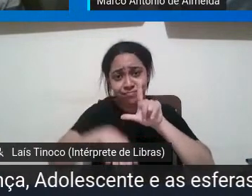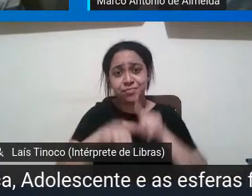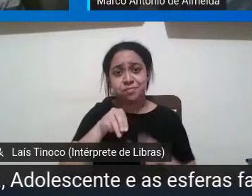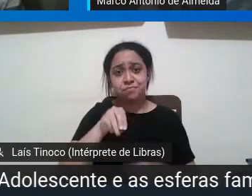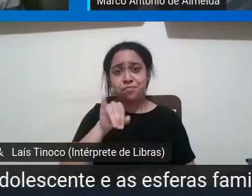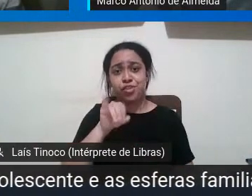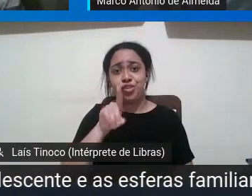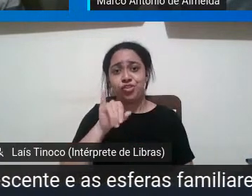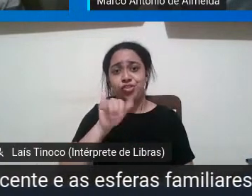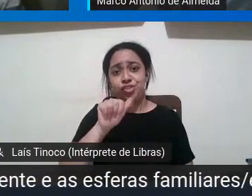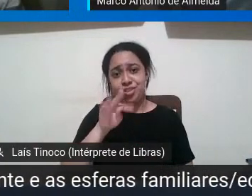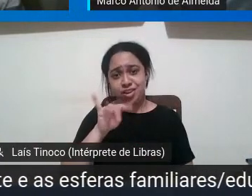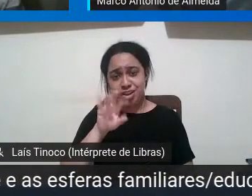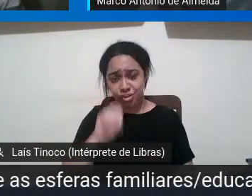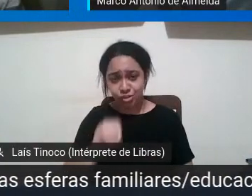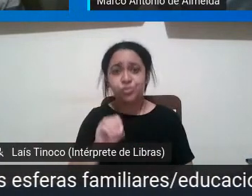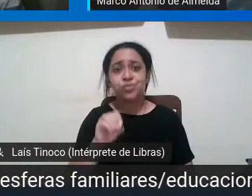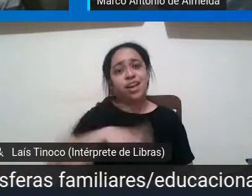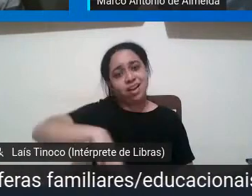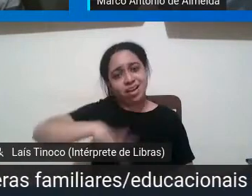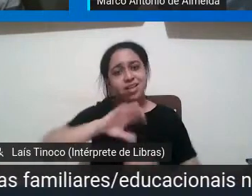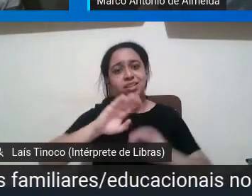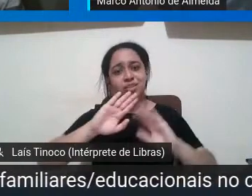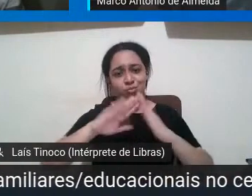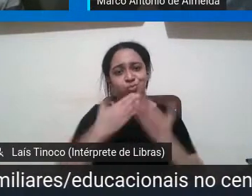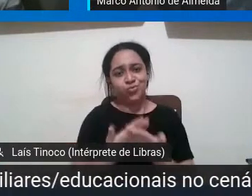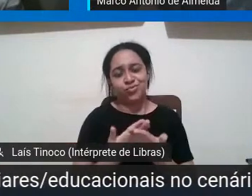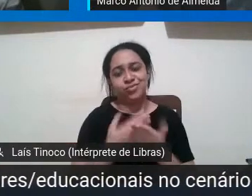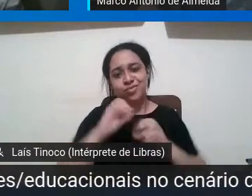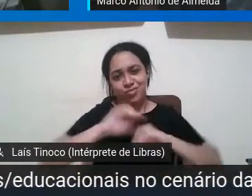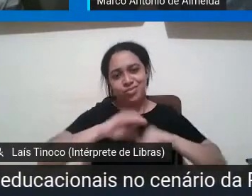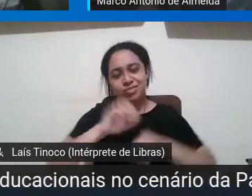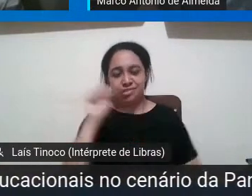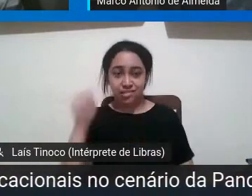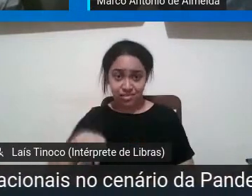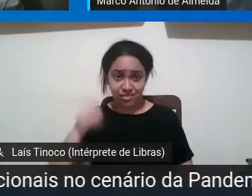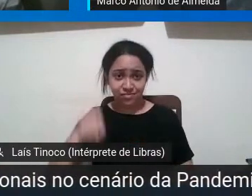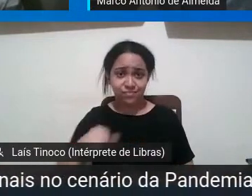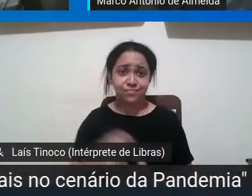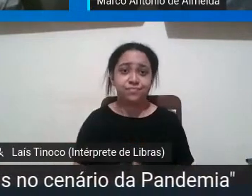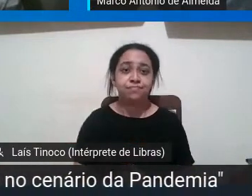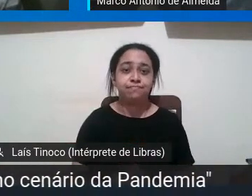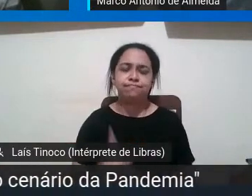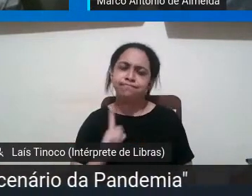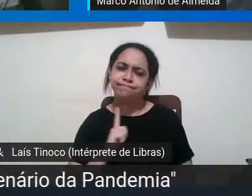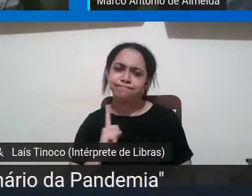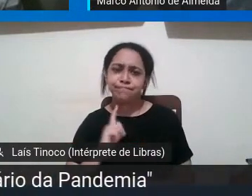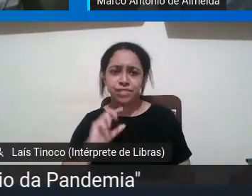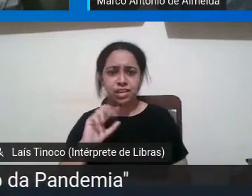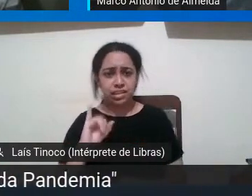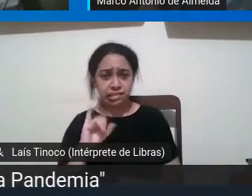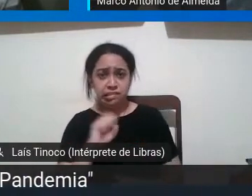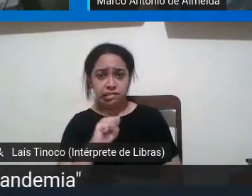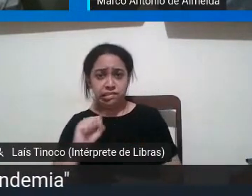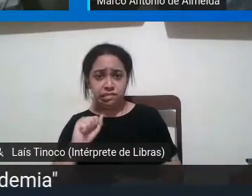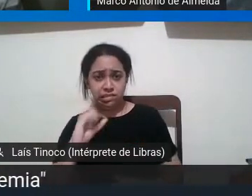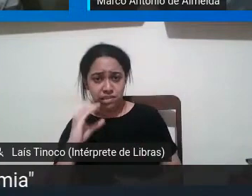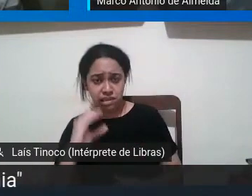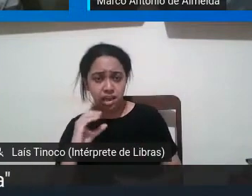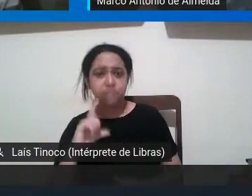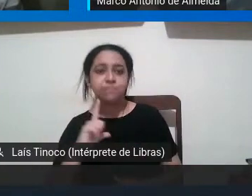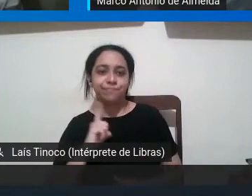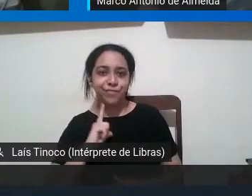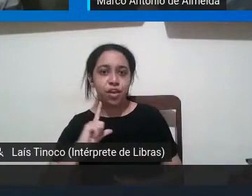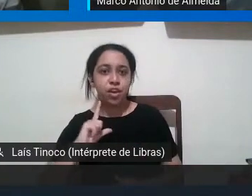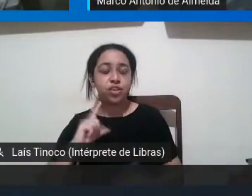Educação sim e o Isaac Santos diz o seguinte haverá formas de ligar ligar povos e